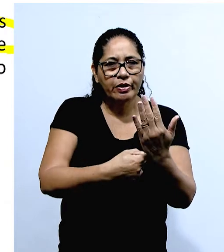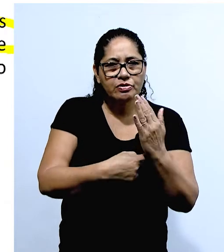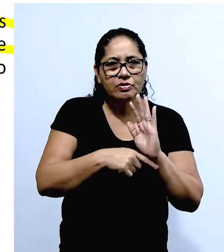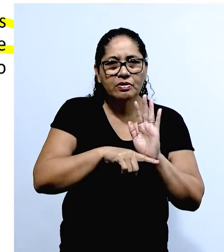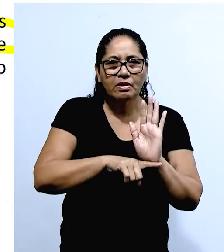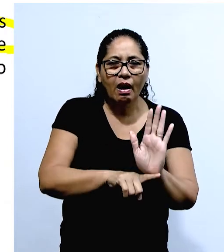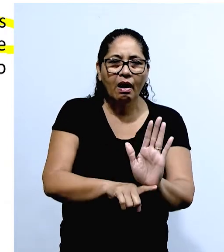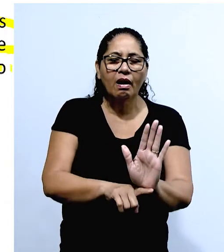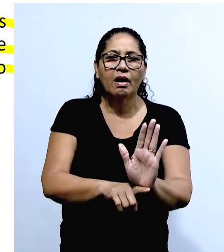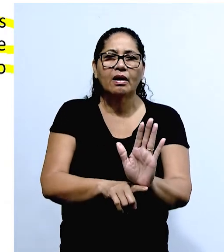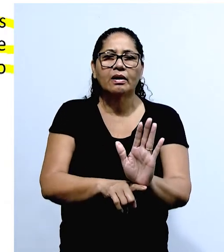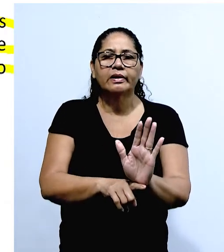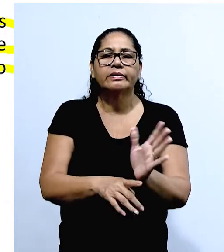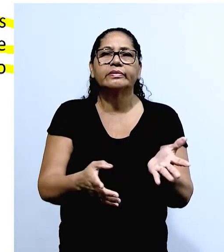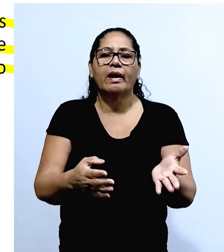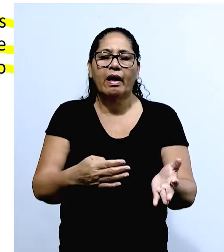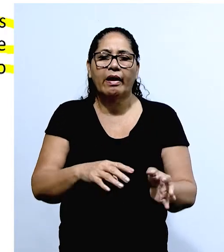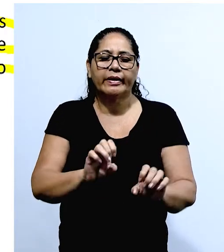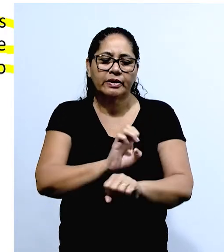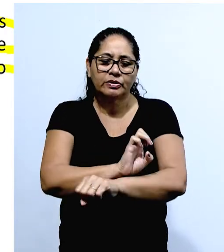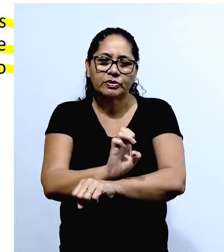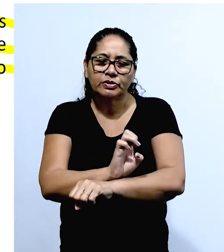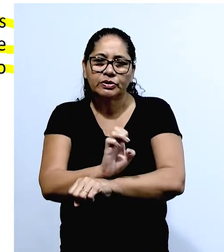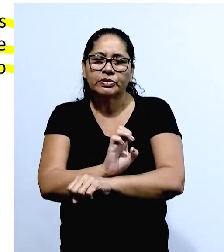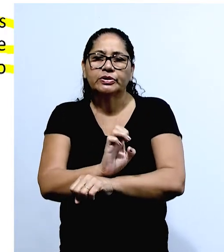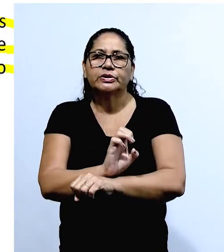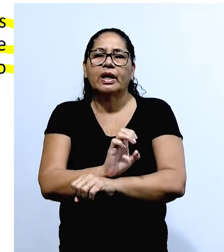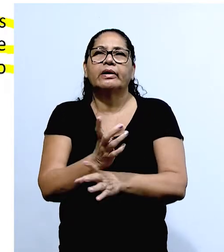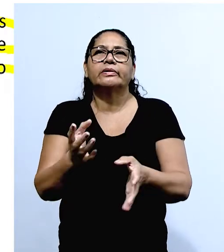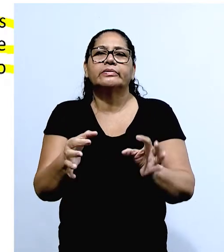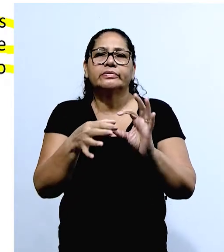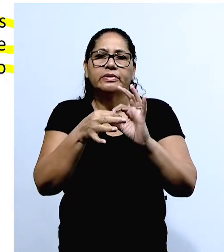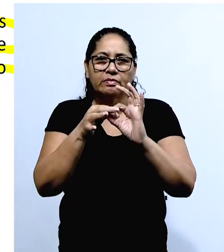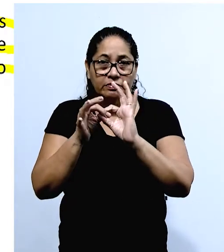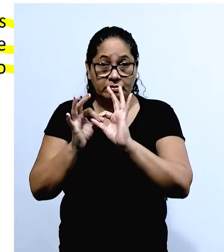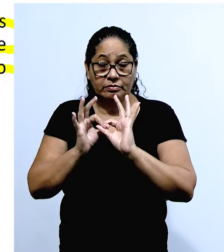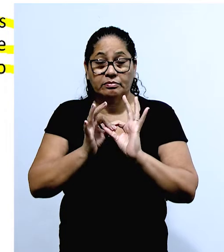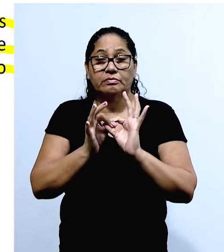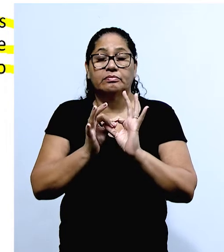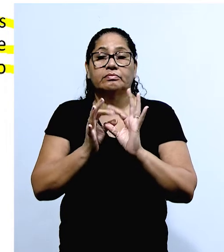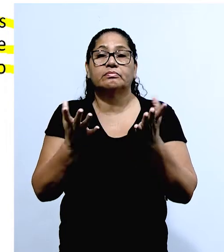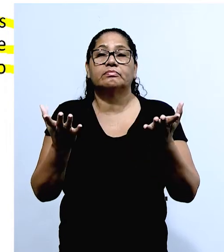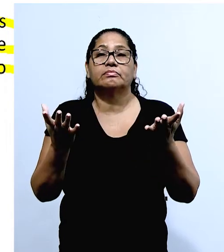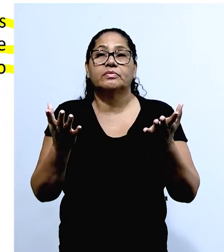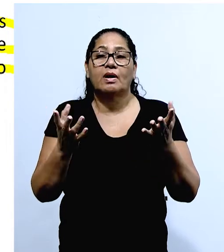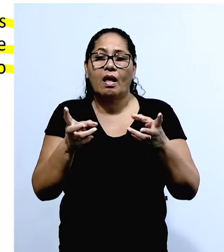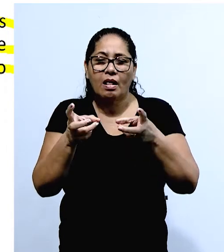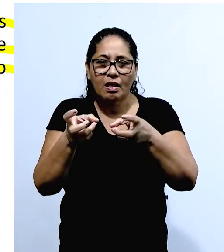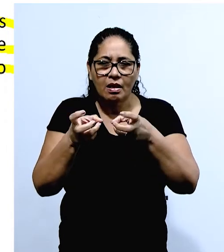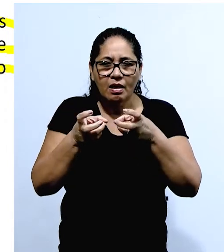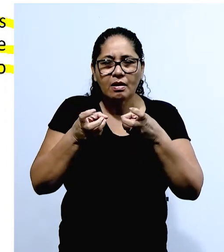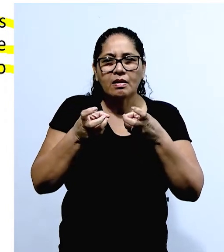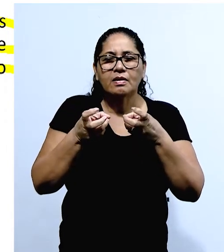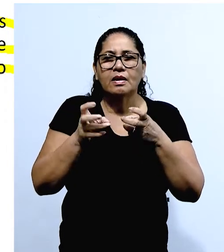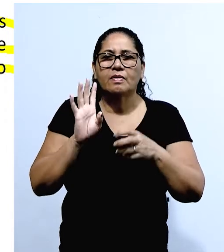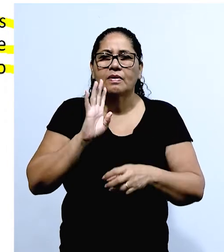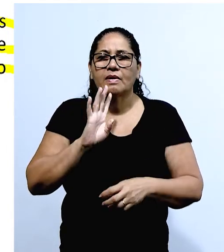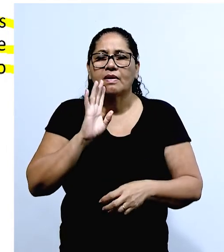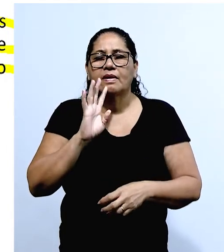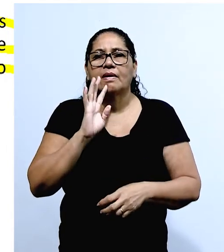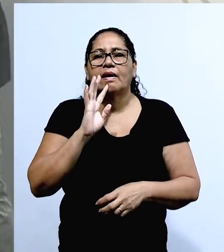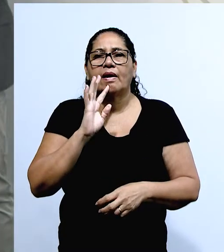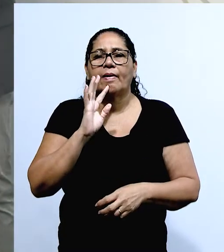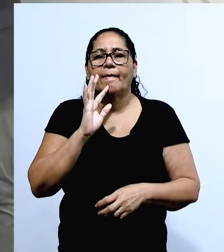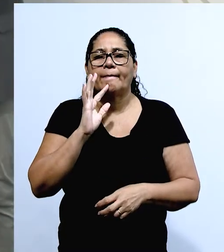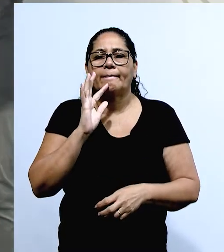manutenção da lei e da ordem, preservando o Estado democrático de direito. Então aqui a gente percebe uma atribuição legal da